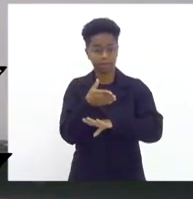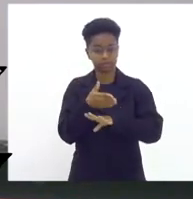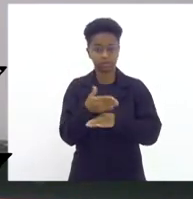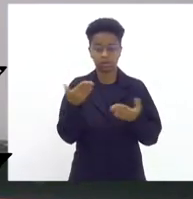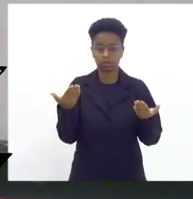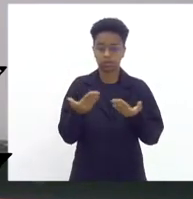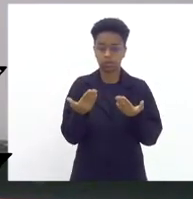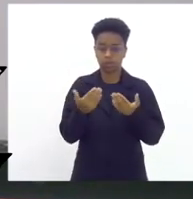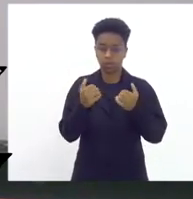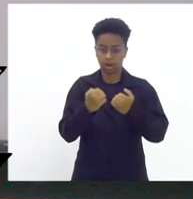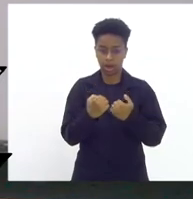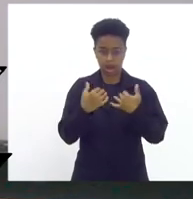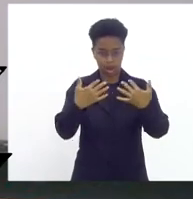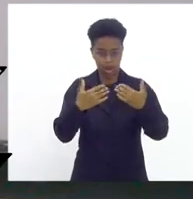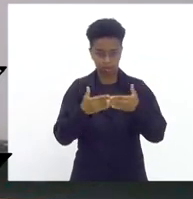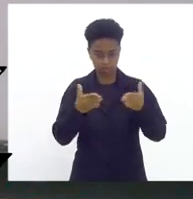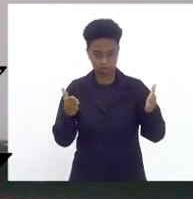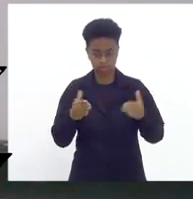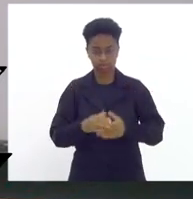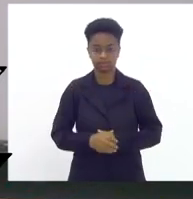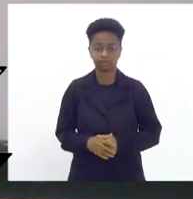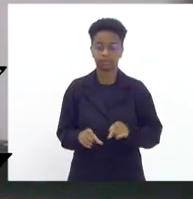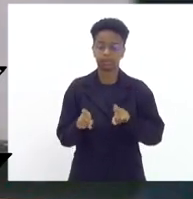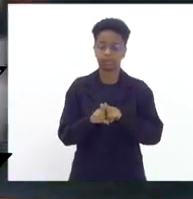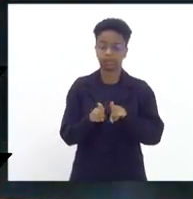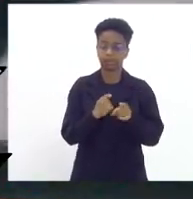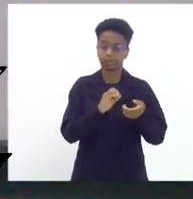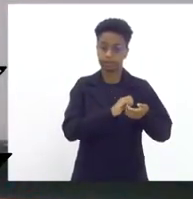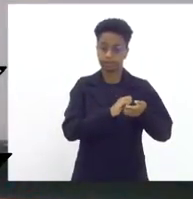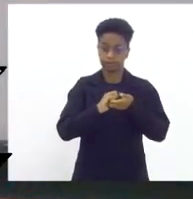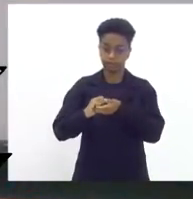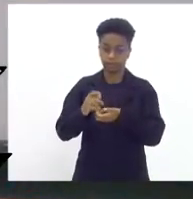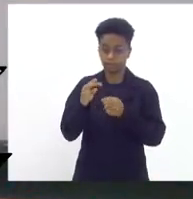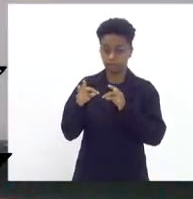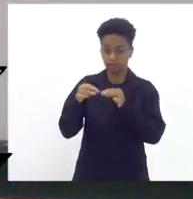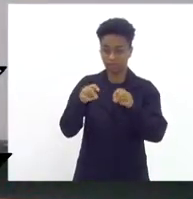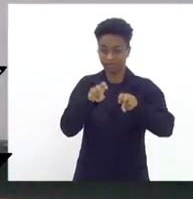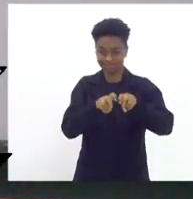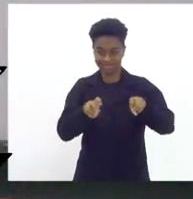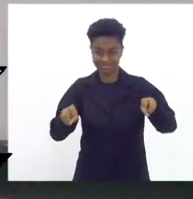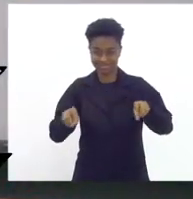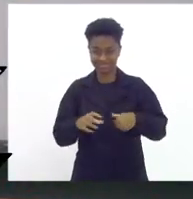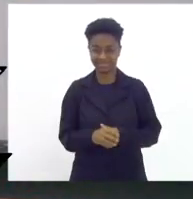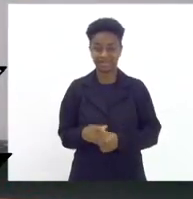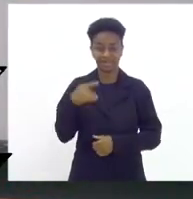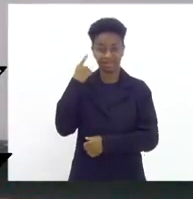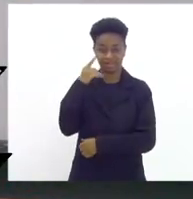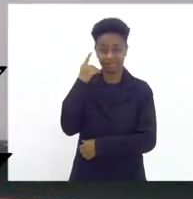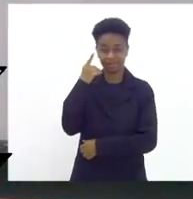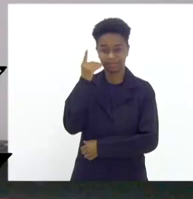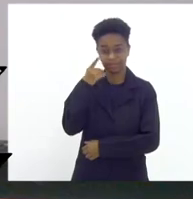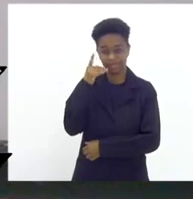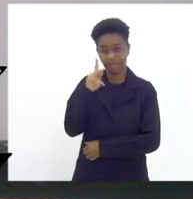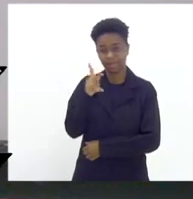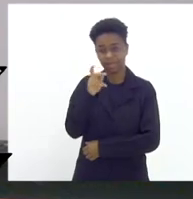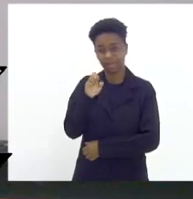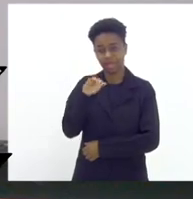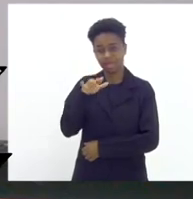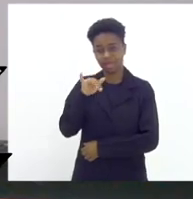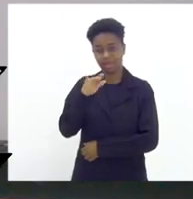dessa audiência cumprimentar aqui os meus colegas de mesa deputado Henrique nosso